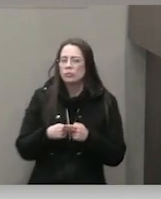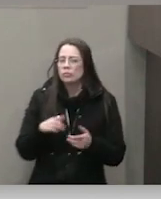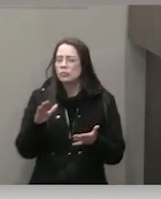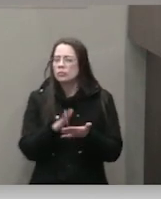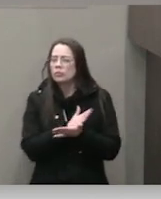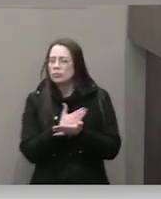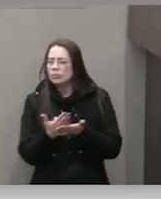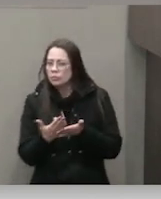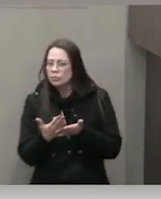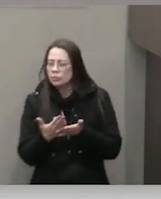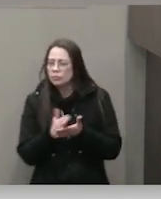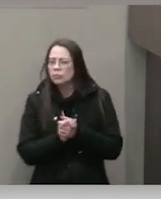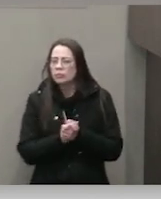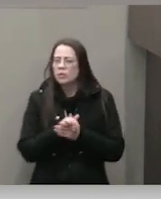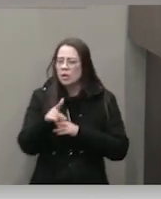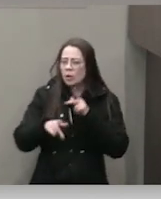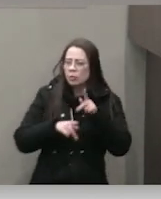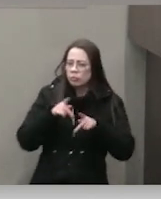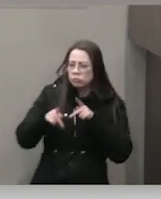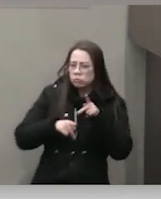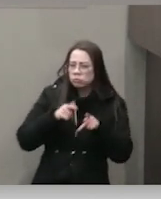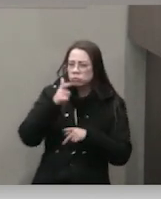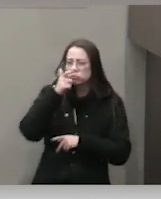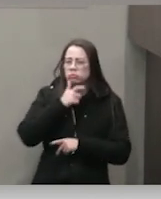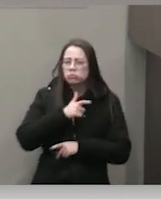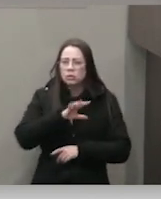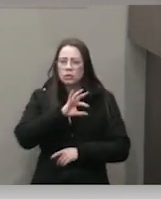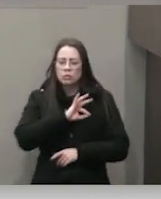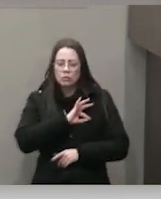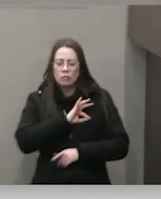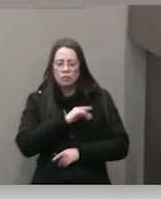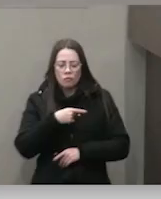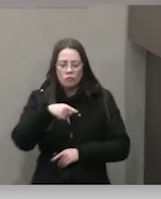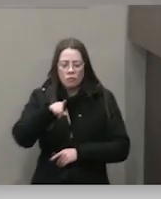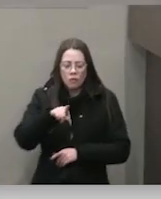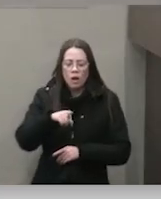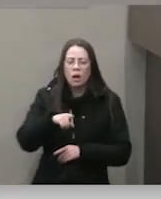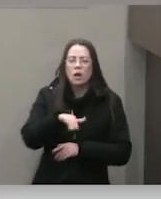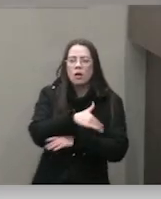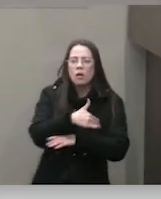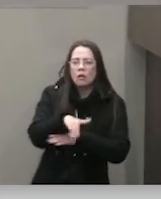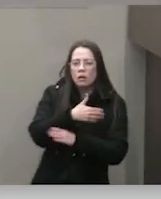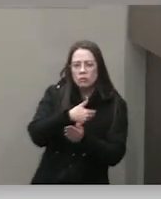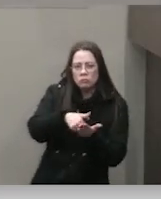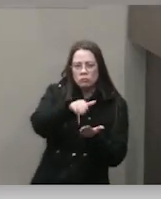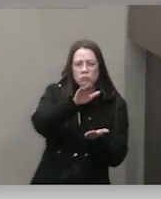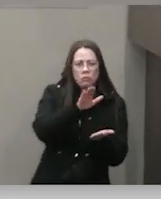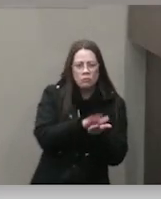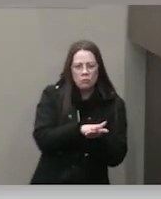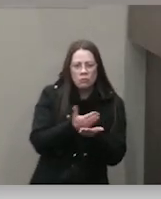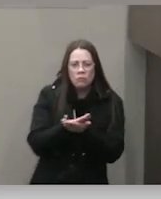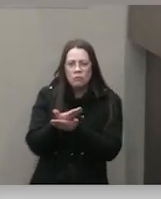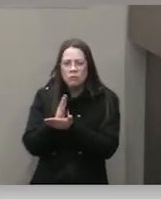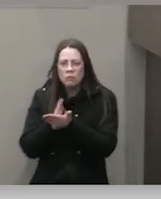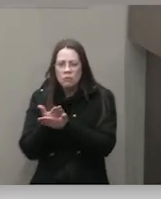muitas vezes, a população acha que o polícia sai para a rua para multar, para